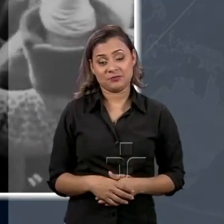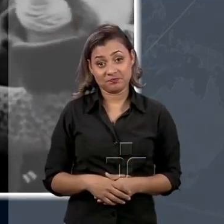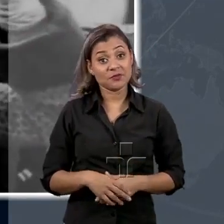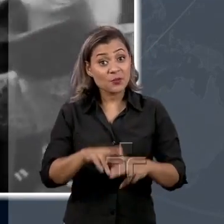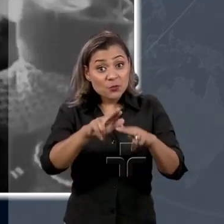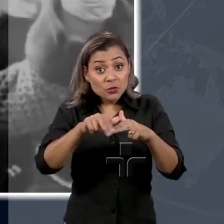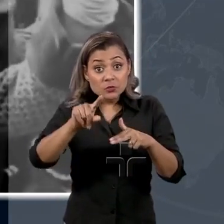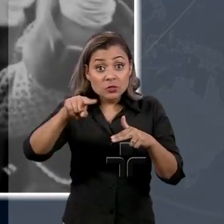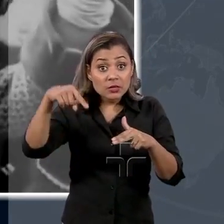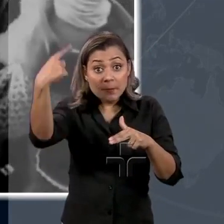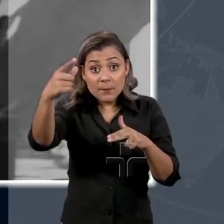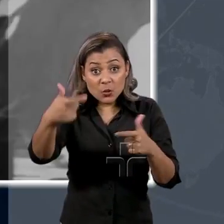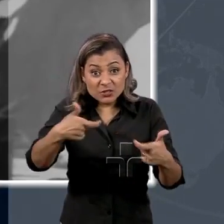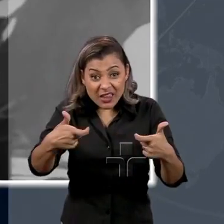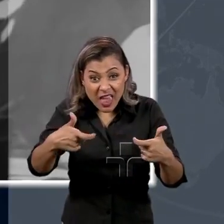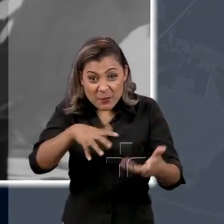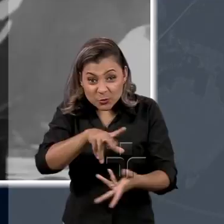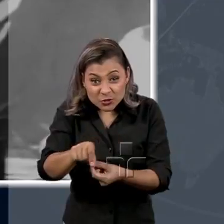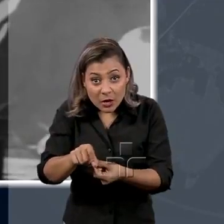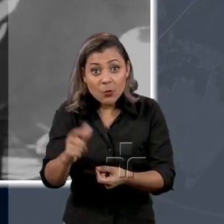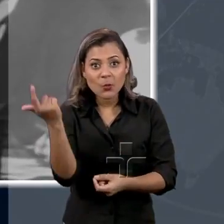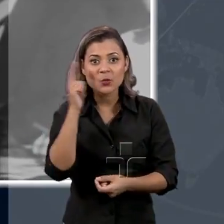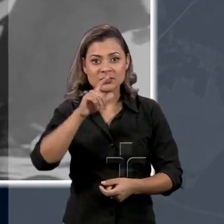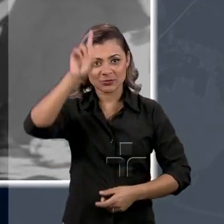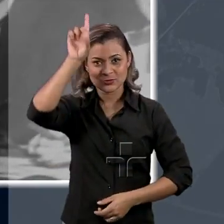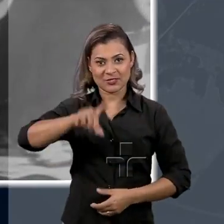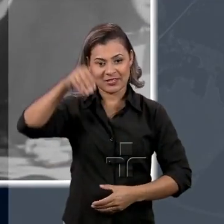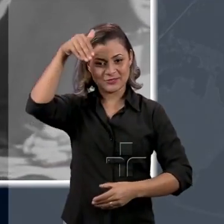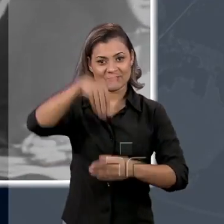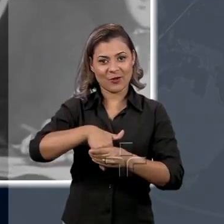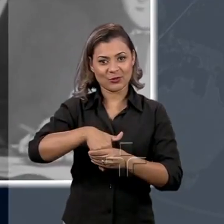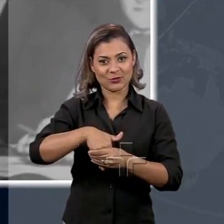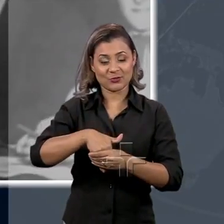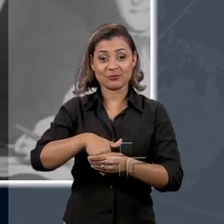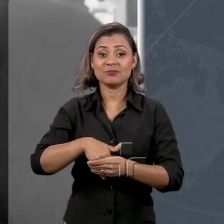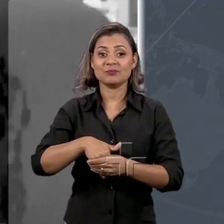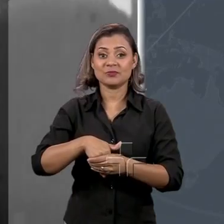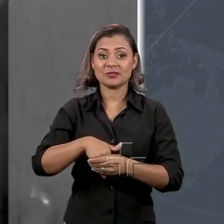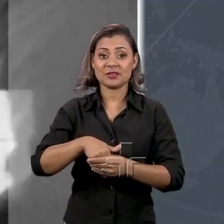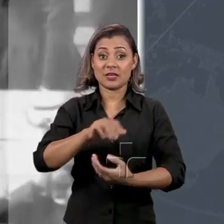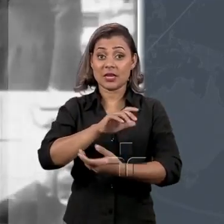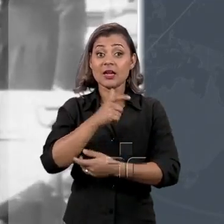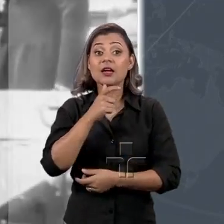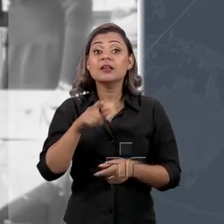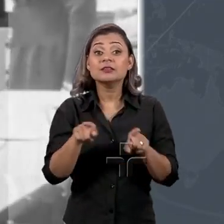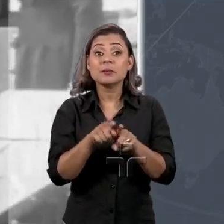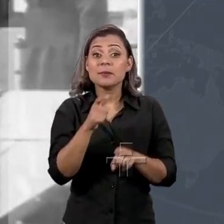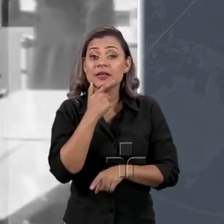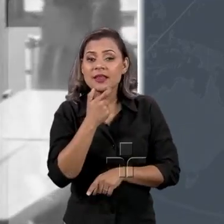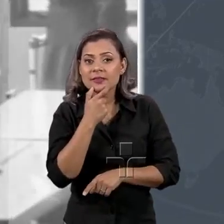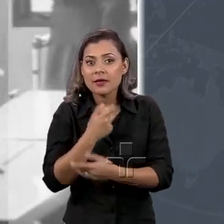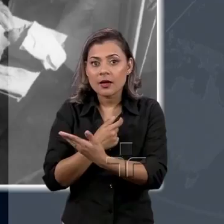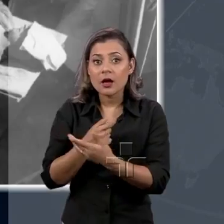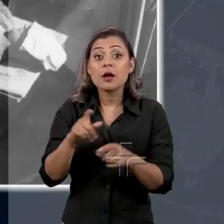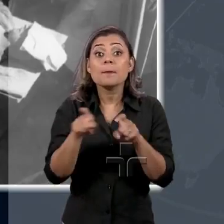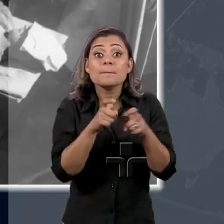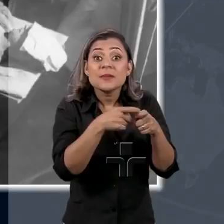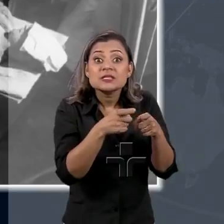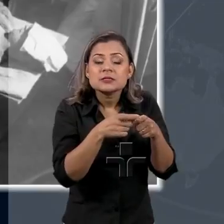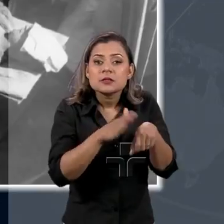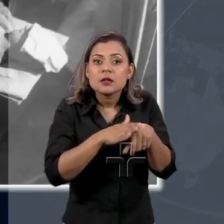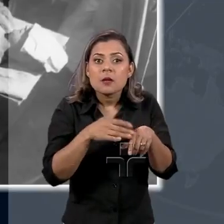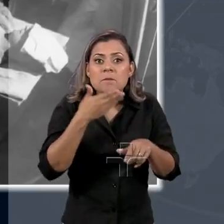só depois da guerra que elas ganharam o direito a voto no Reino Unido, por exemplo. A guerra também modernizou a medicina.